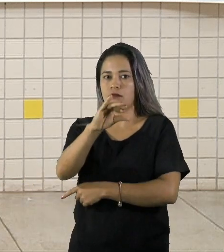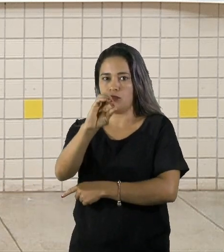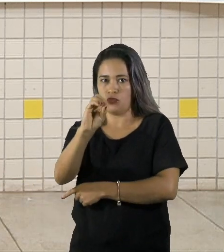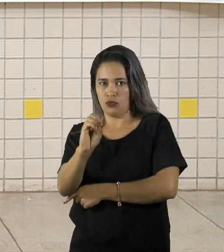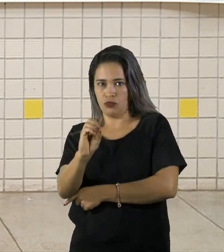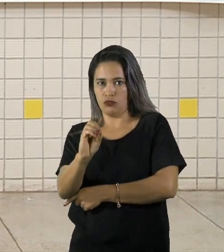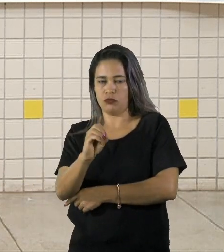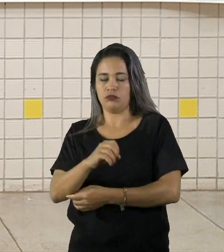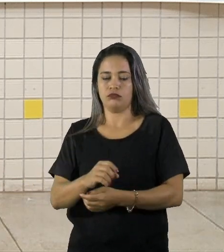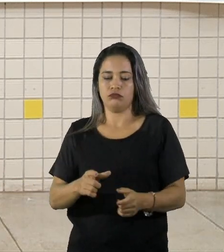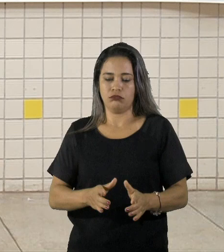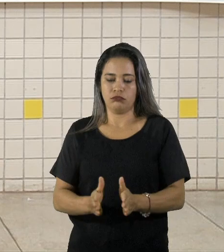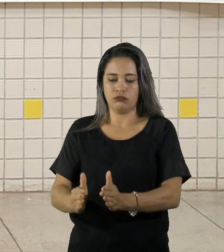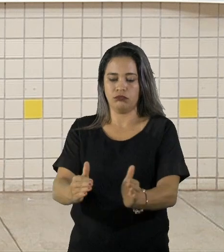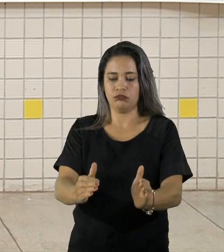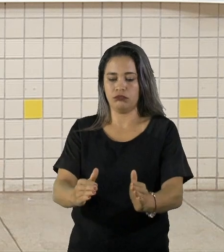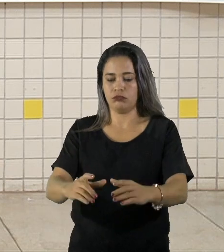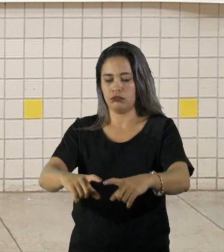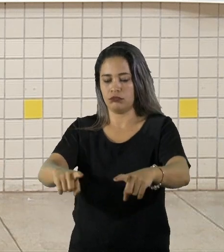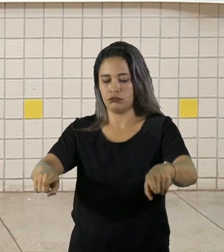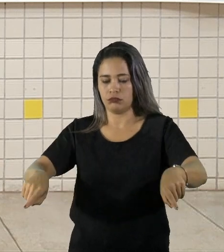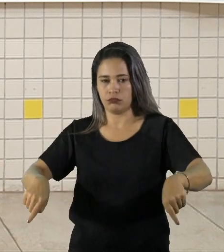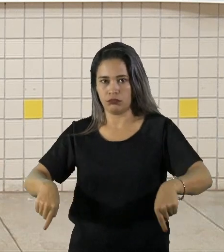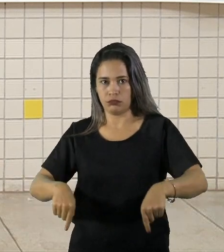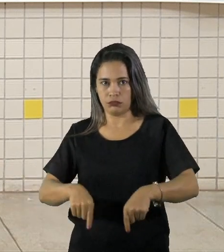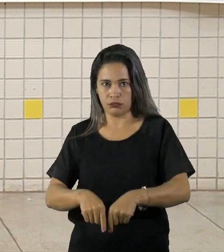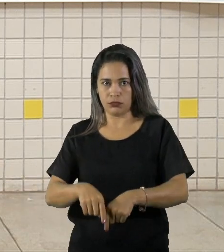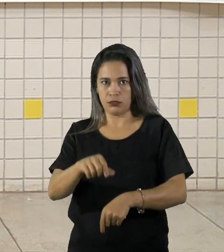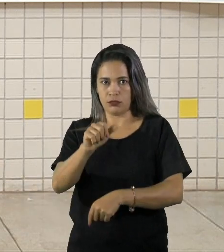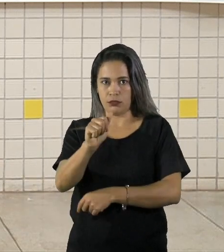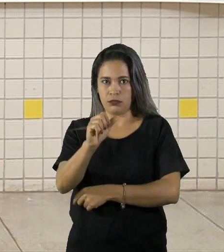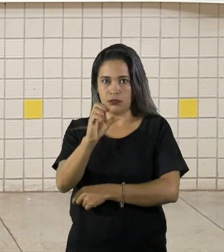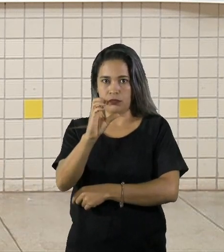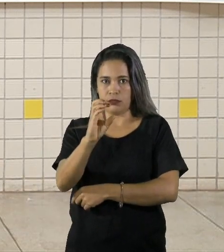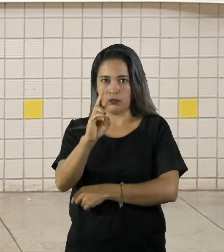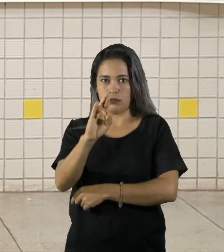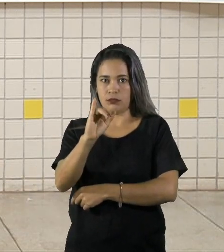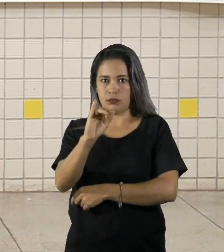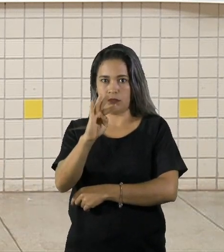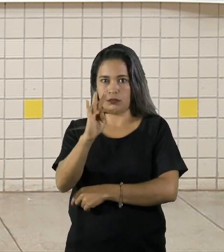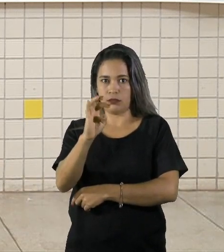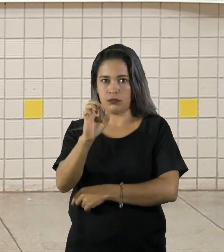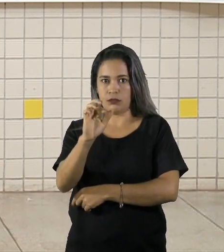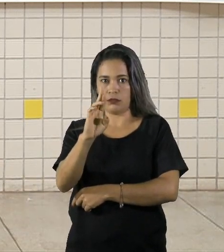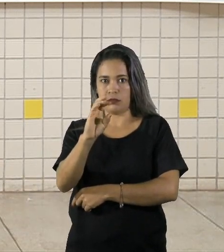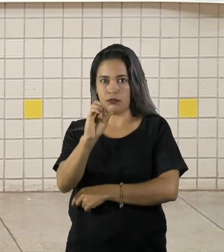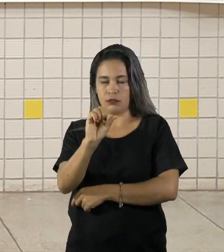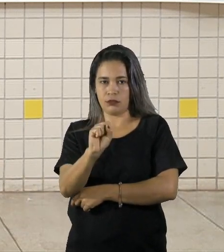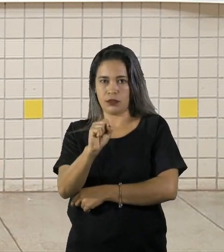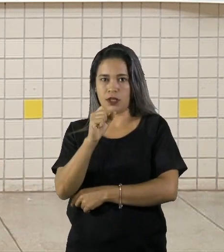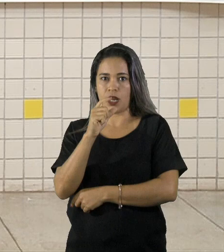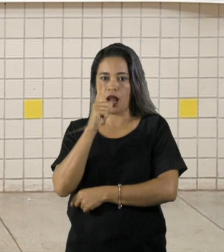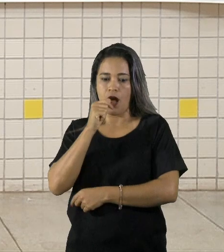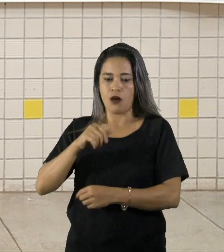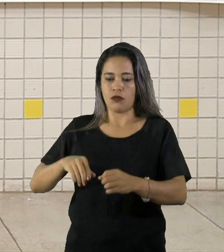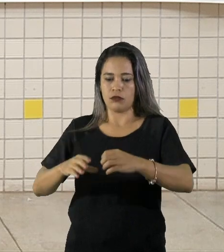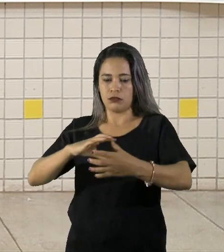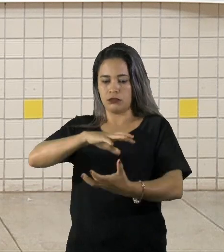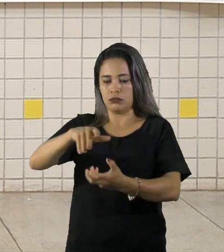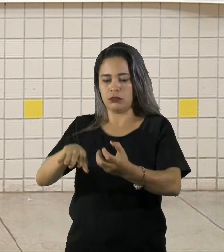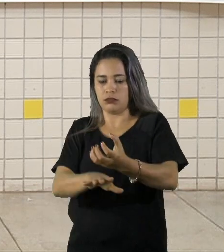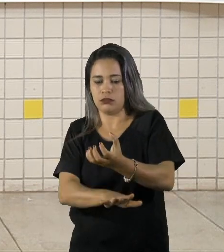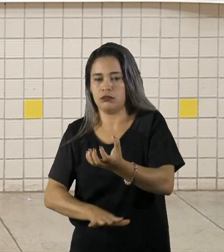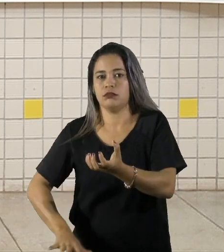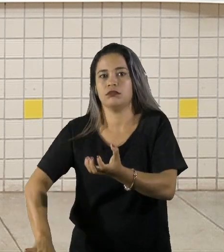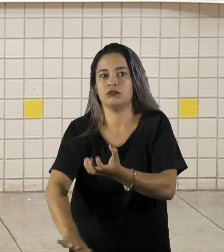lagos, e também nos aquíferos, que a gente viu que são reservatórios de água debaixo da terra. Nós vimos também